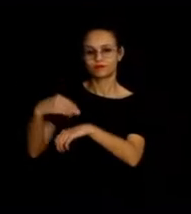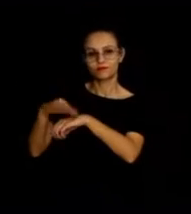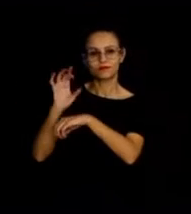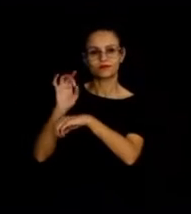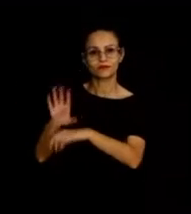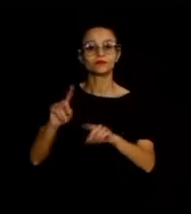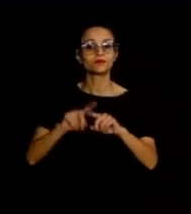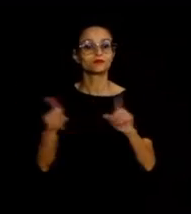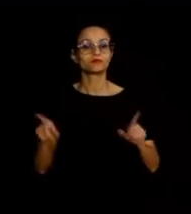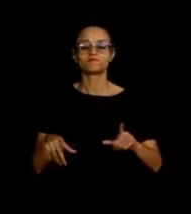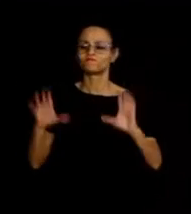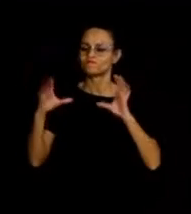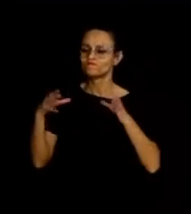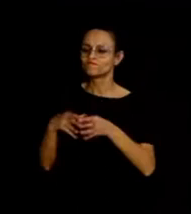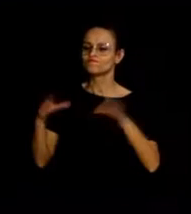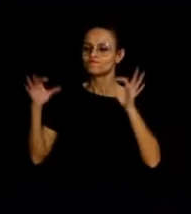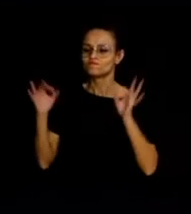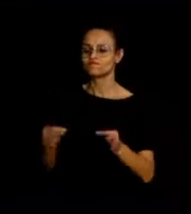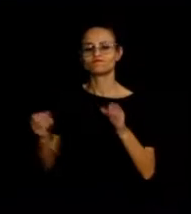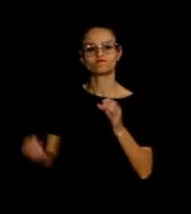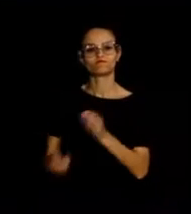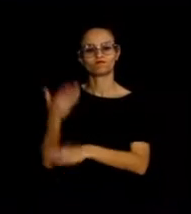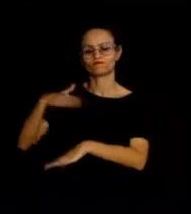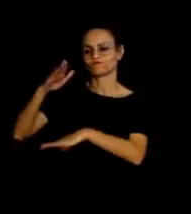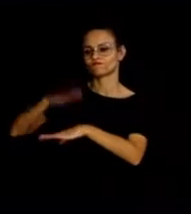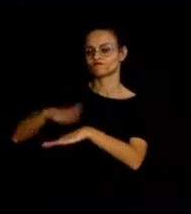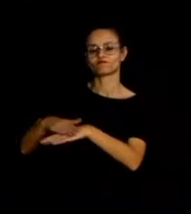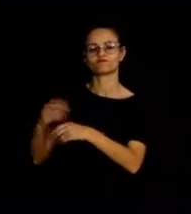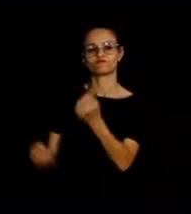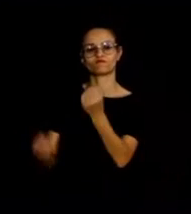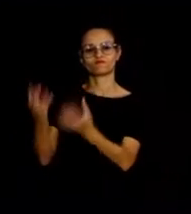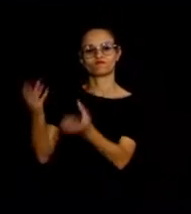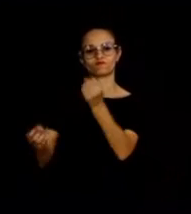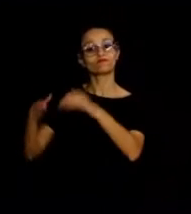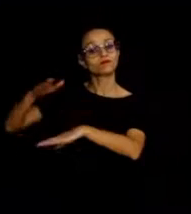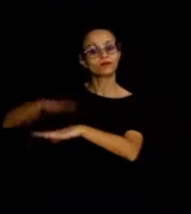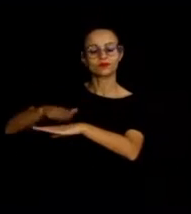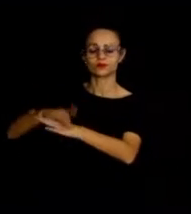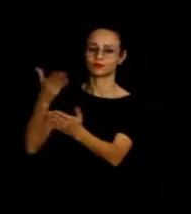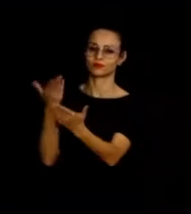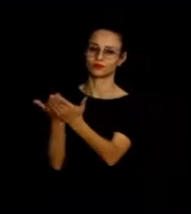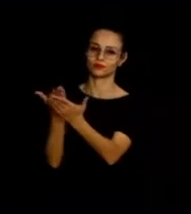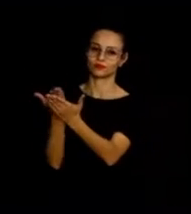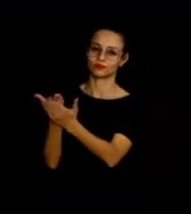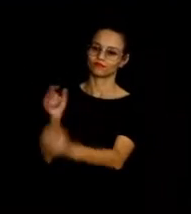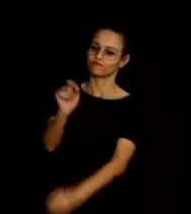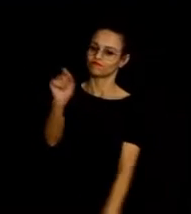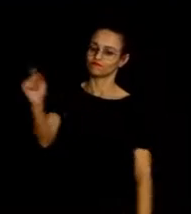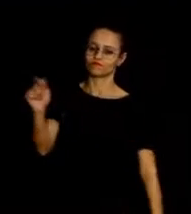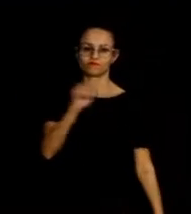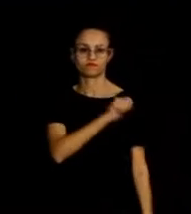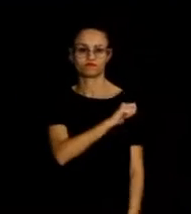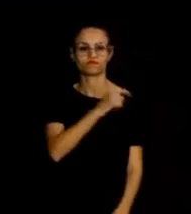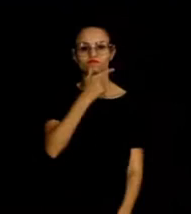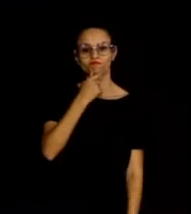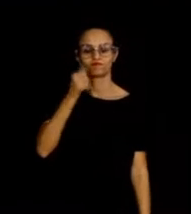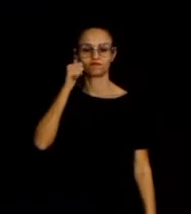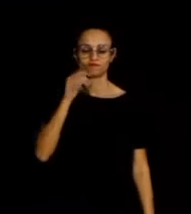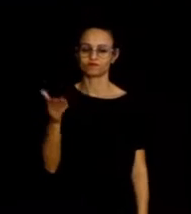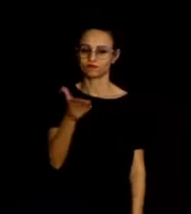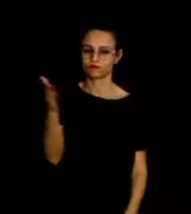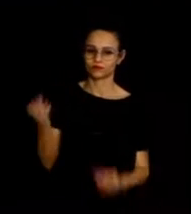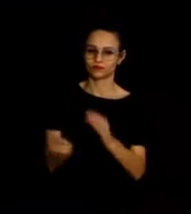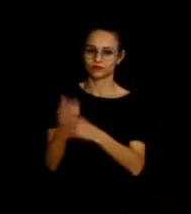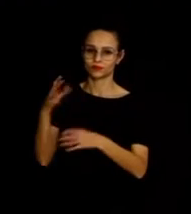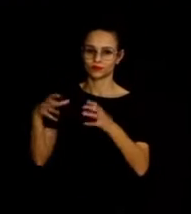dica mas a coisa e orgânica a coisa nasceu de Dentro os estudantes o Asus estudantes criaram os